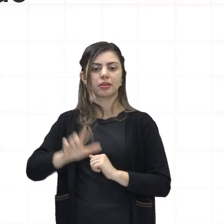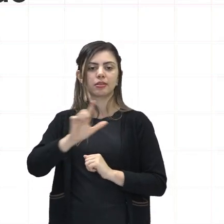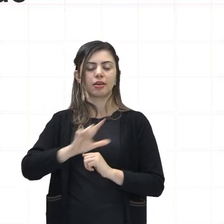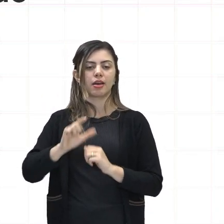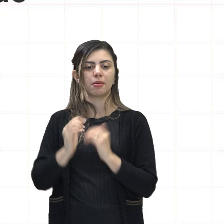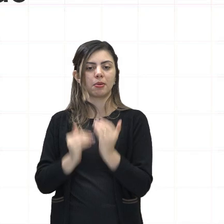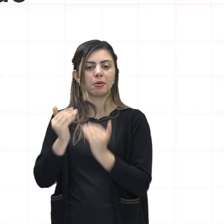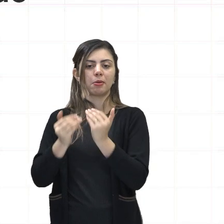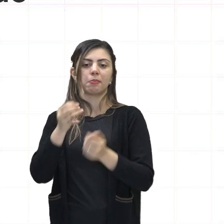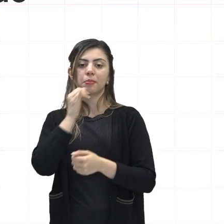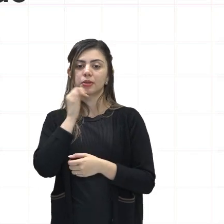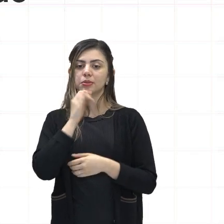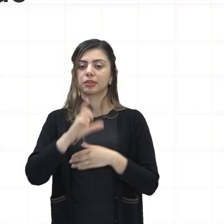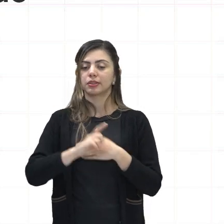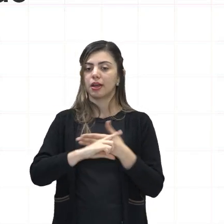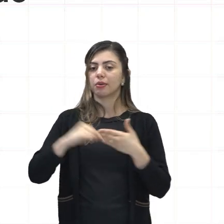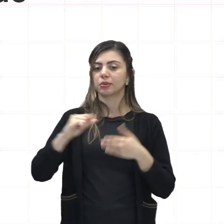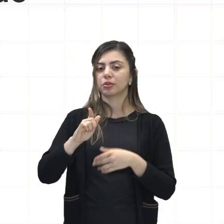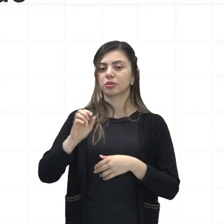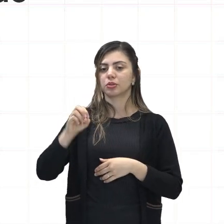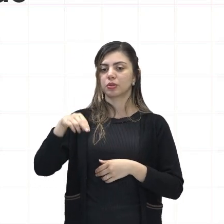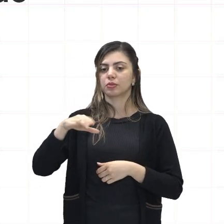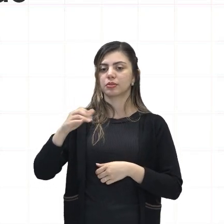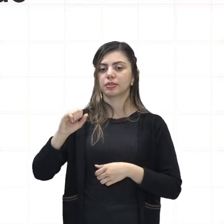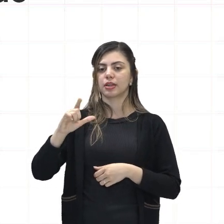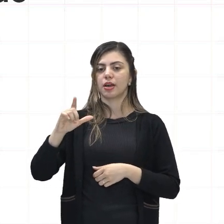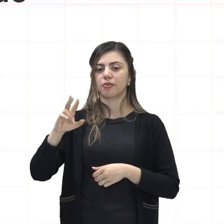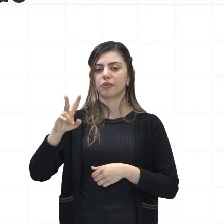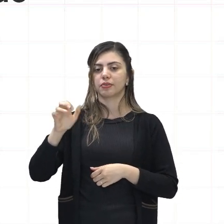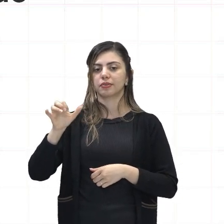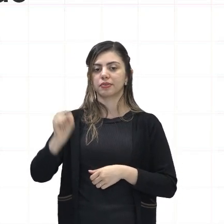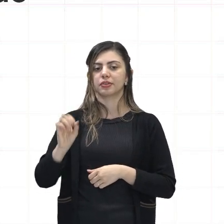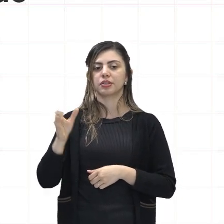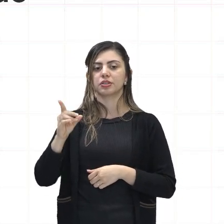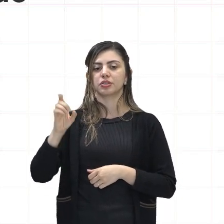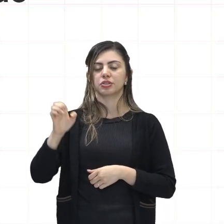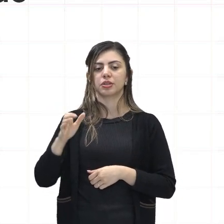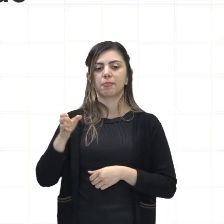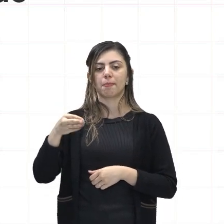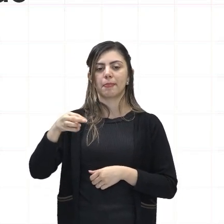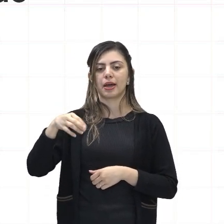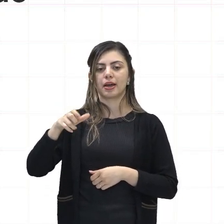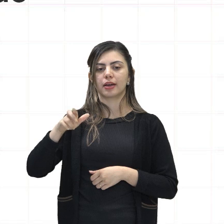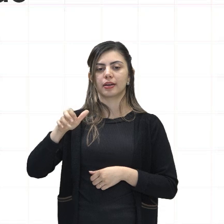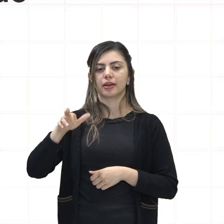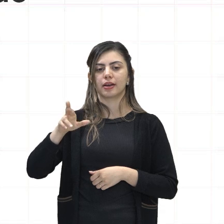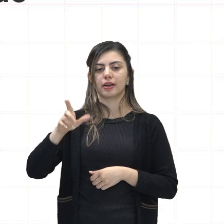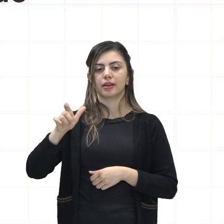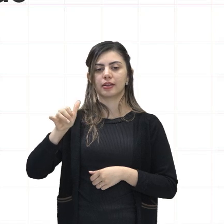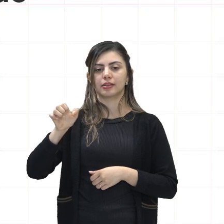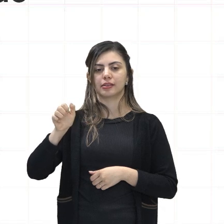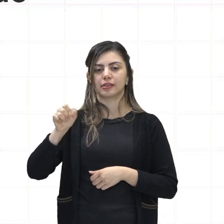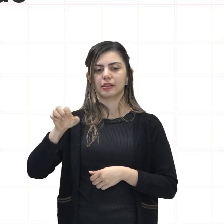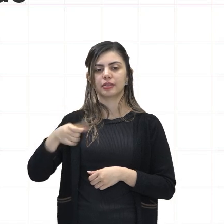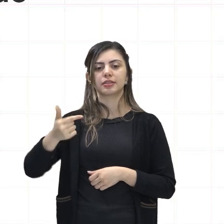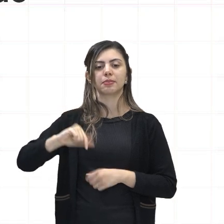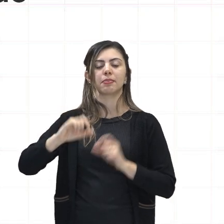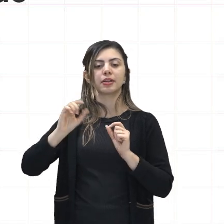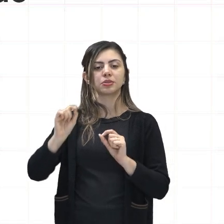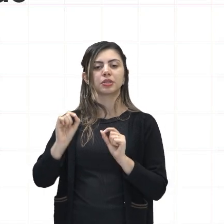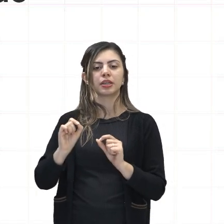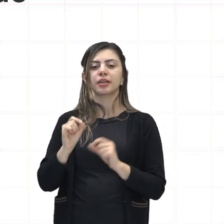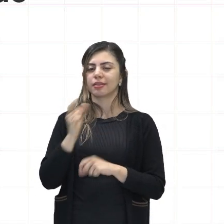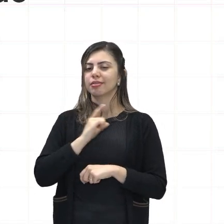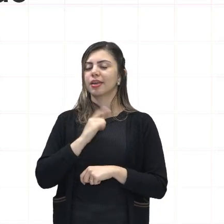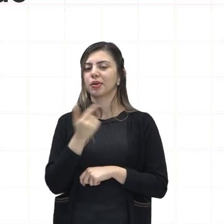escritores como Gonçalves de Magalhães e Gonçalves Dias, contribuindo para a construção de uma identidade cultural brasileira.